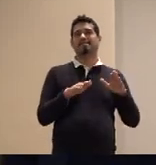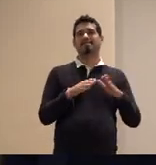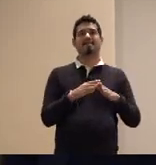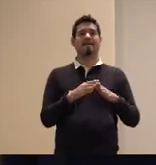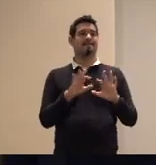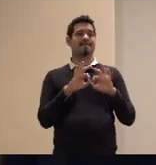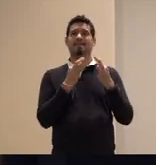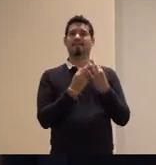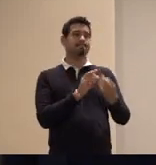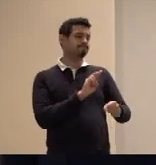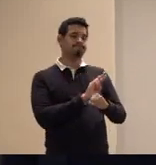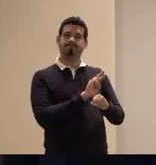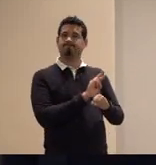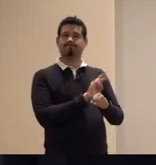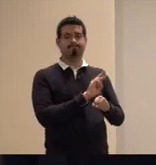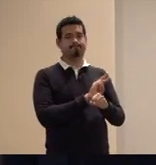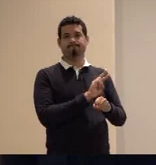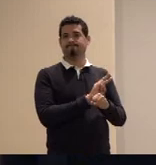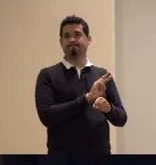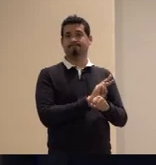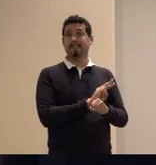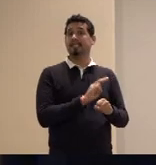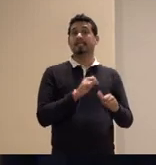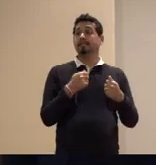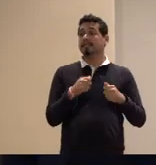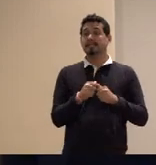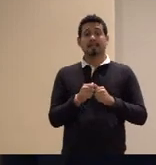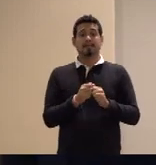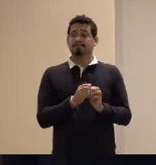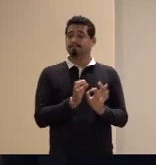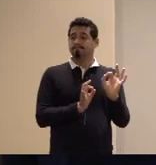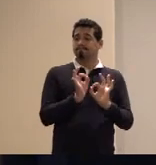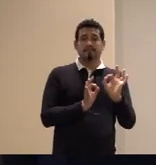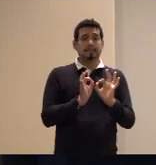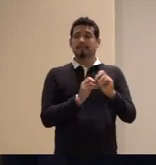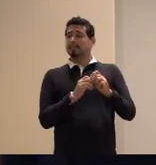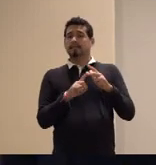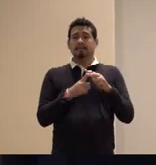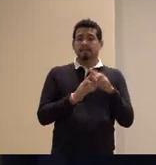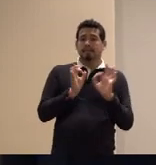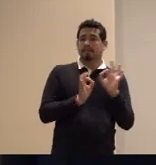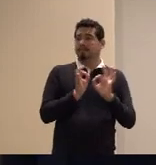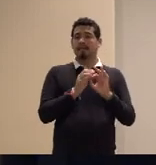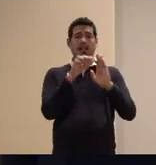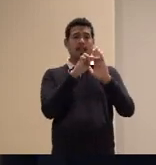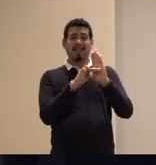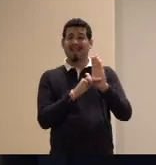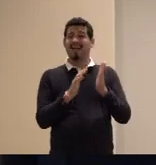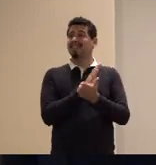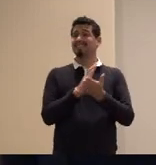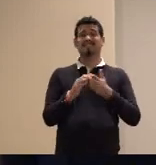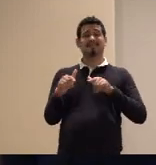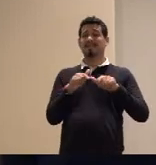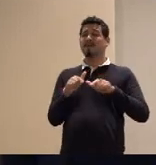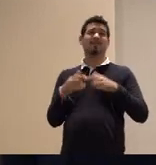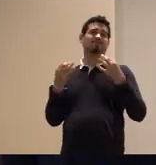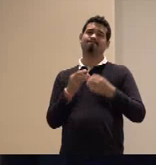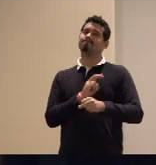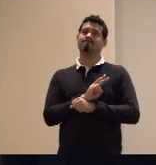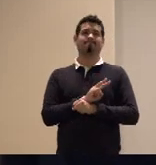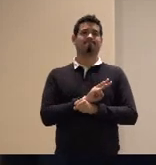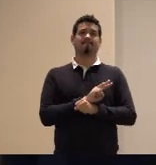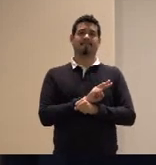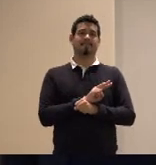E, muitas vezes, na urgência de se adequar às normas, a gente acaba fazendo com que esse serviço não seja tão protetor,